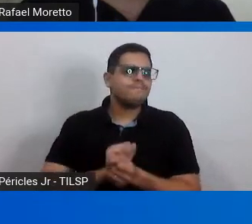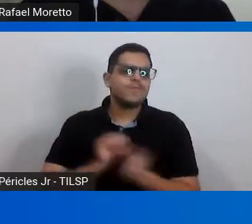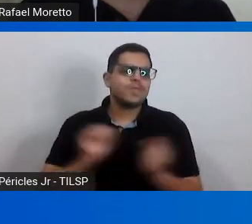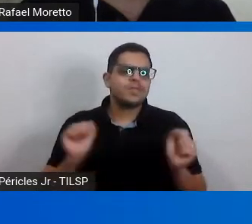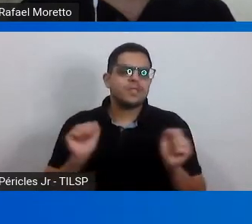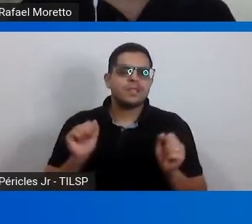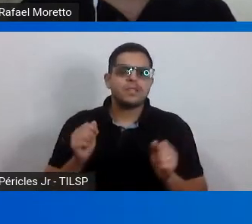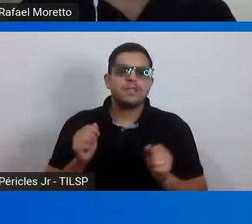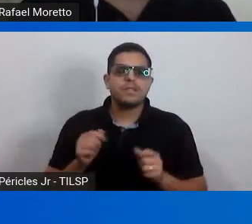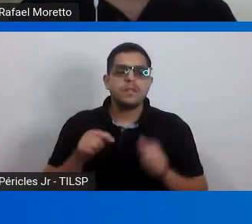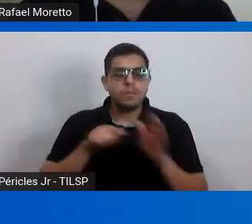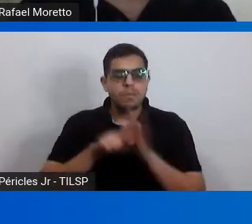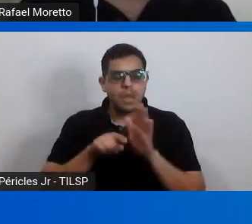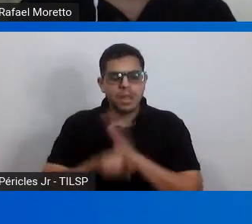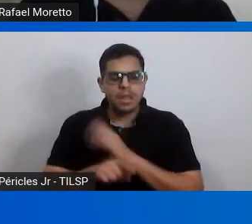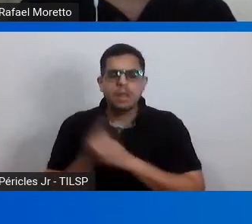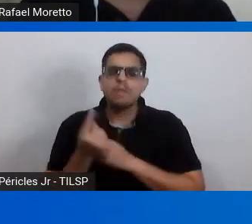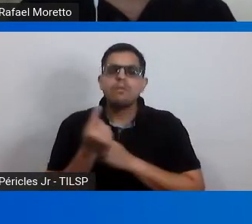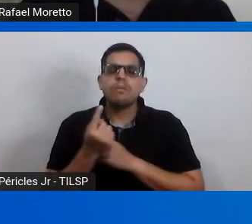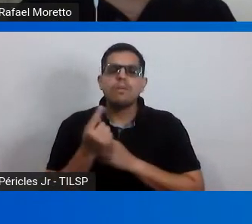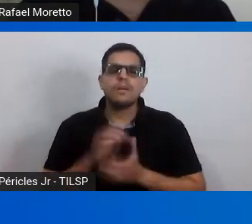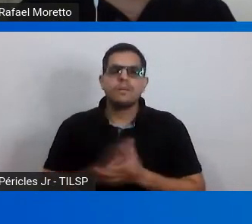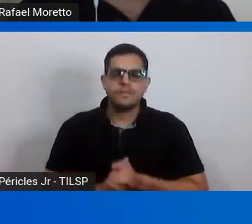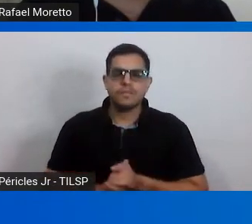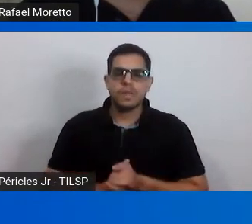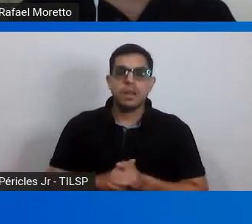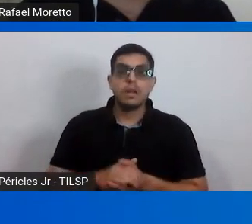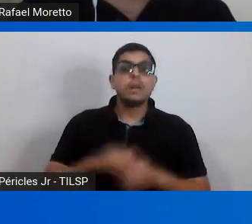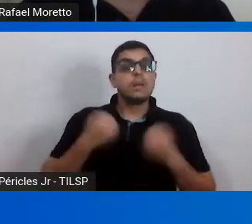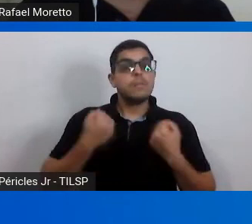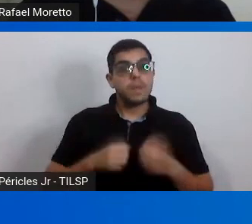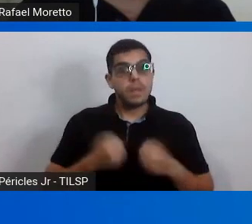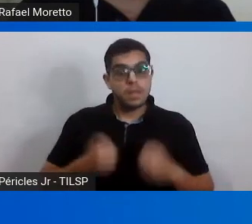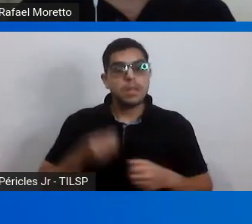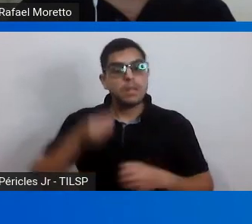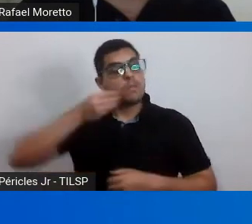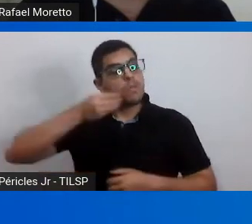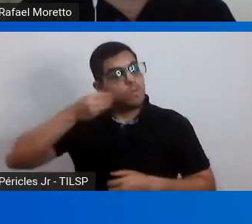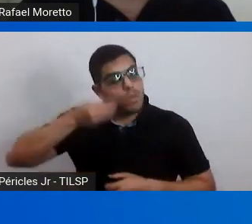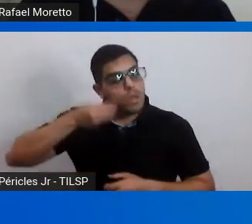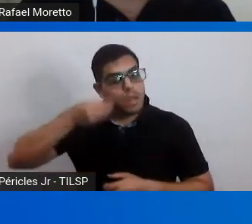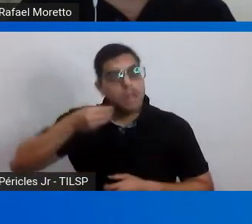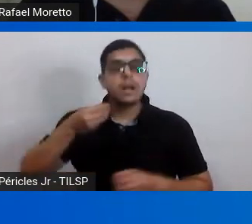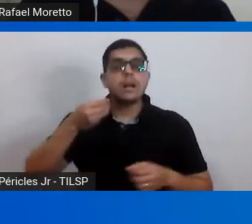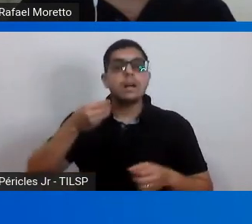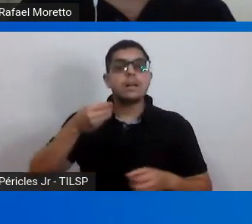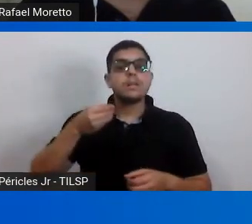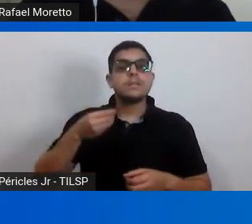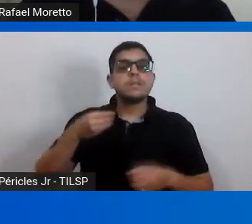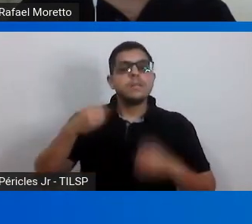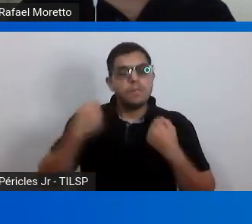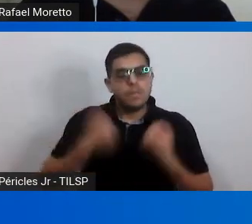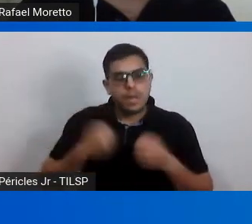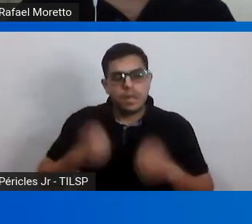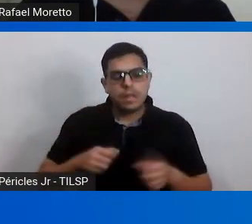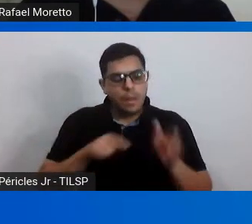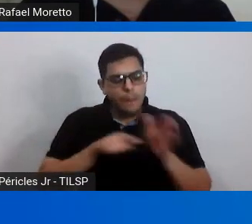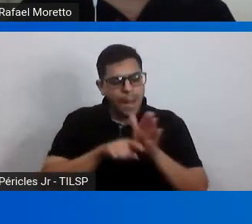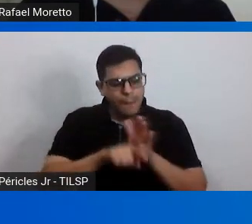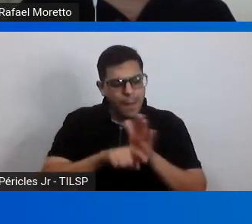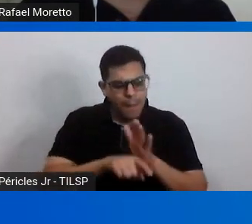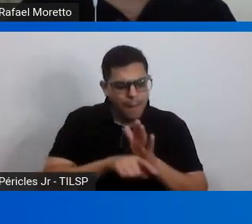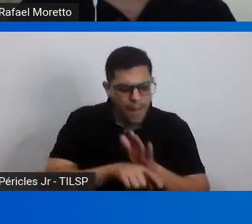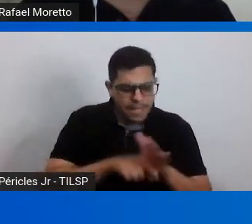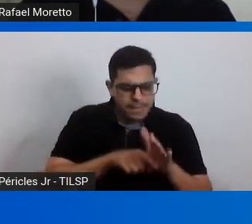sim experimentar utilizar dessa oportunidade de pesquisa para poder reconhecer onde estão as nossas